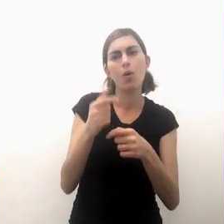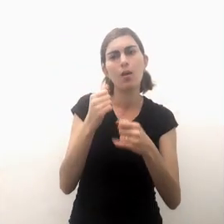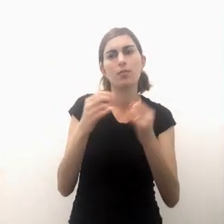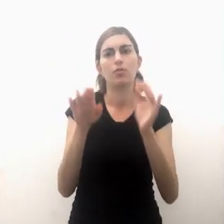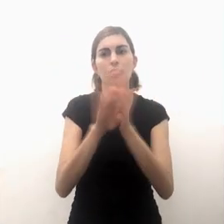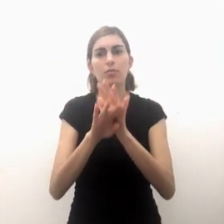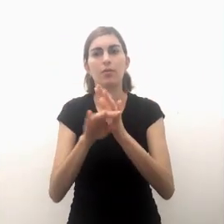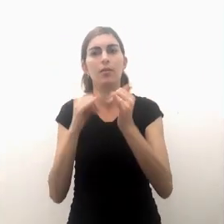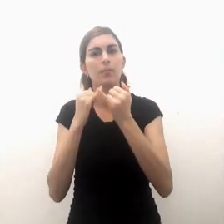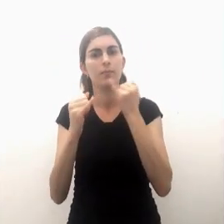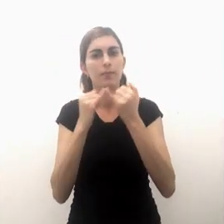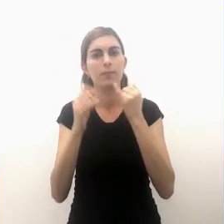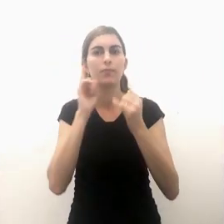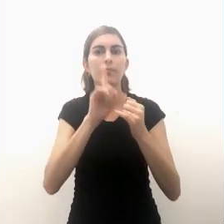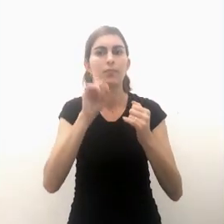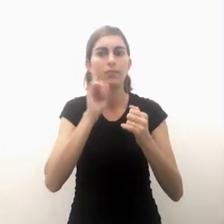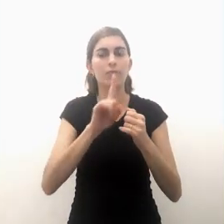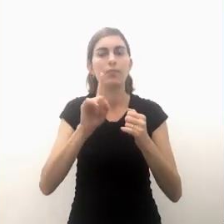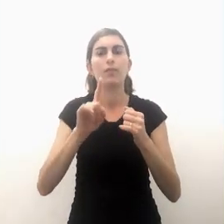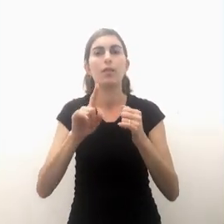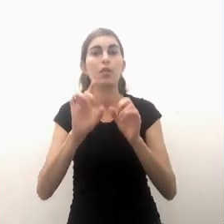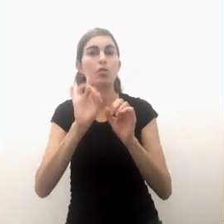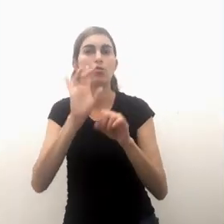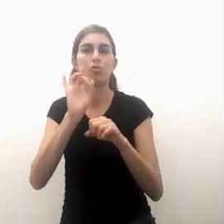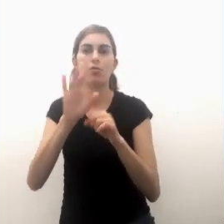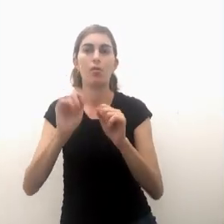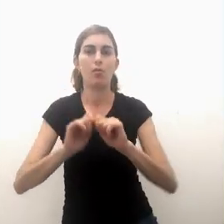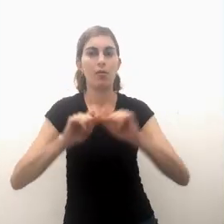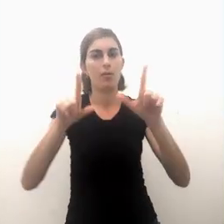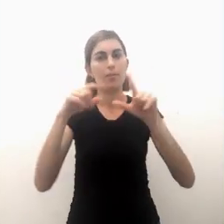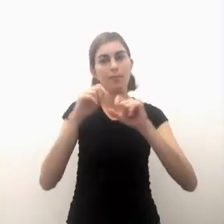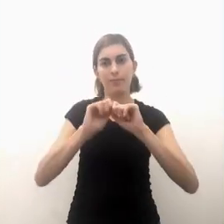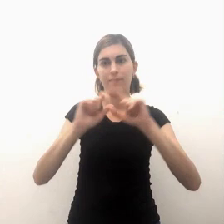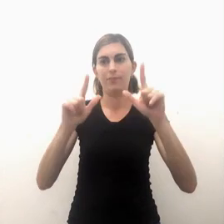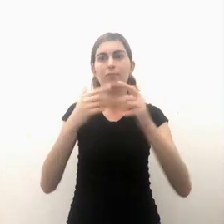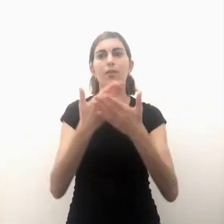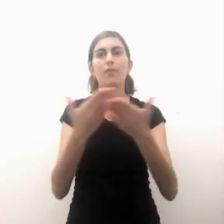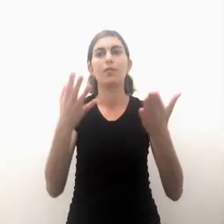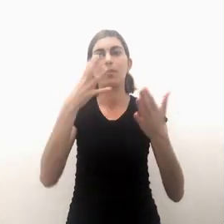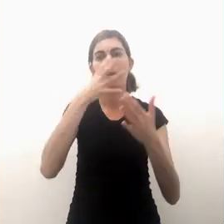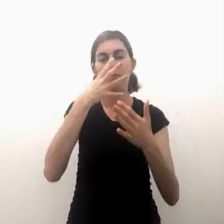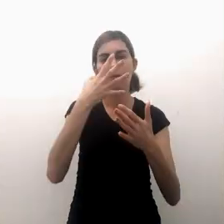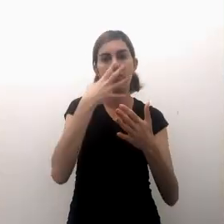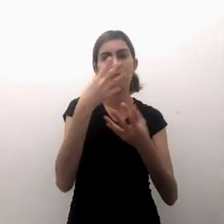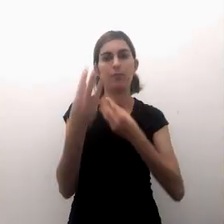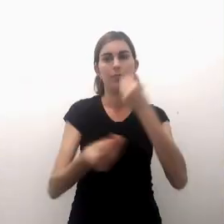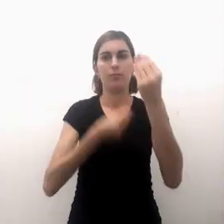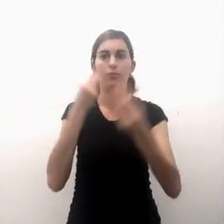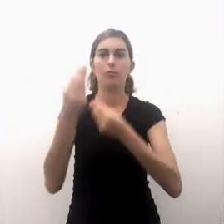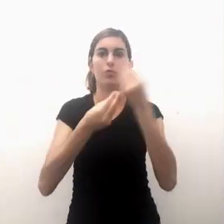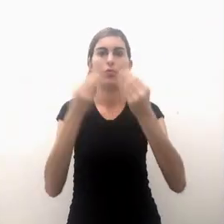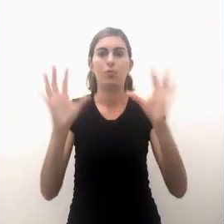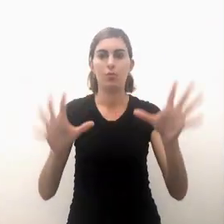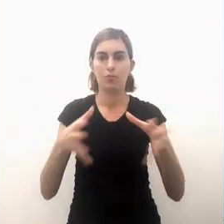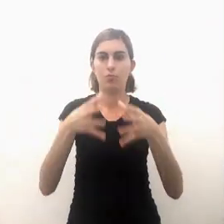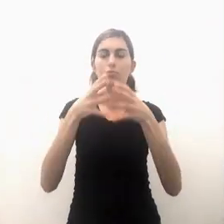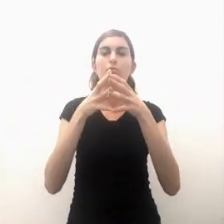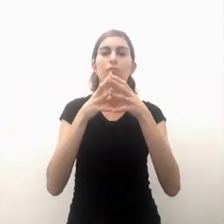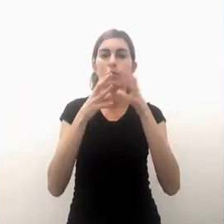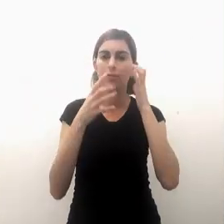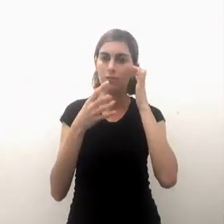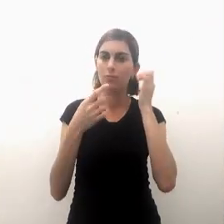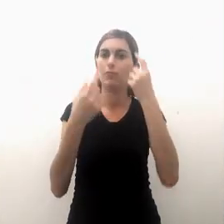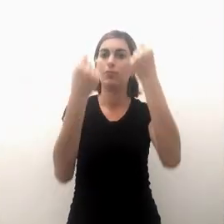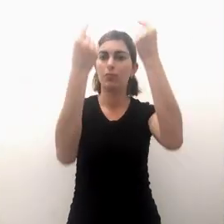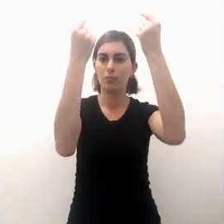que chega na economia norte-americana, ok, gente? É só uma matéria de curiosidade para que vocês observem como a junção,